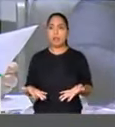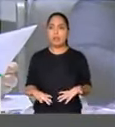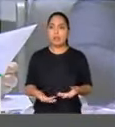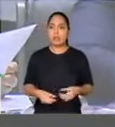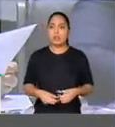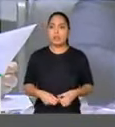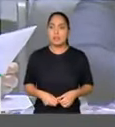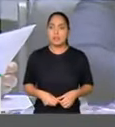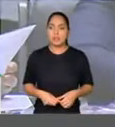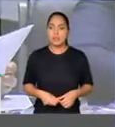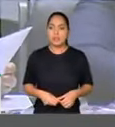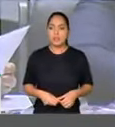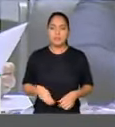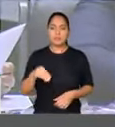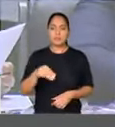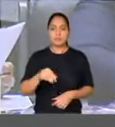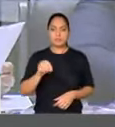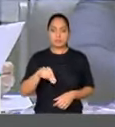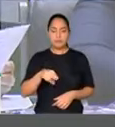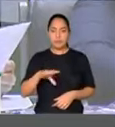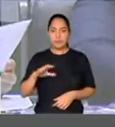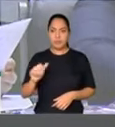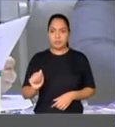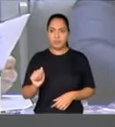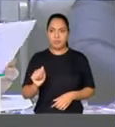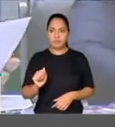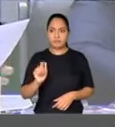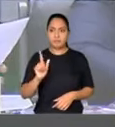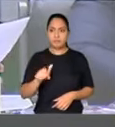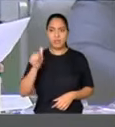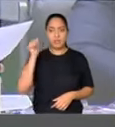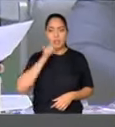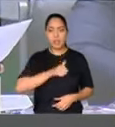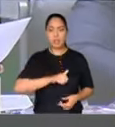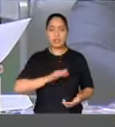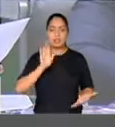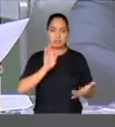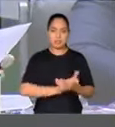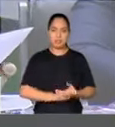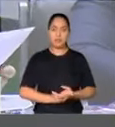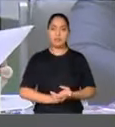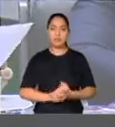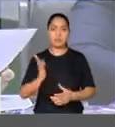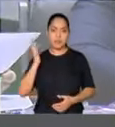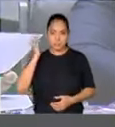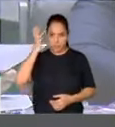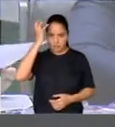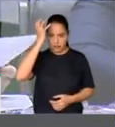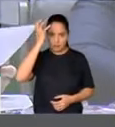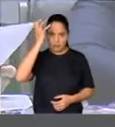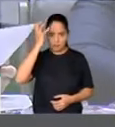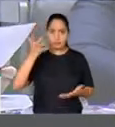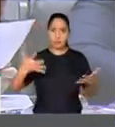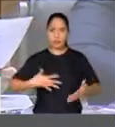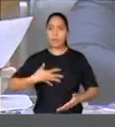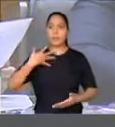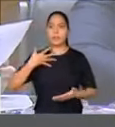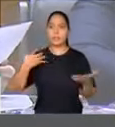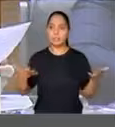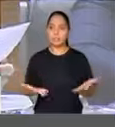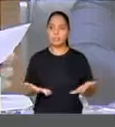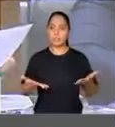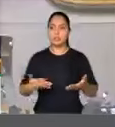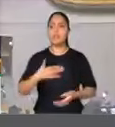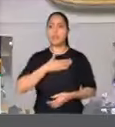para a Mônica Benício, que é esposa da Marielle, que é uma das nossas homenageadas, e